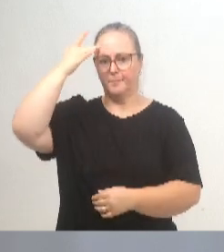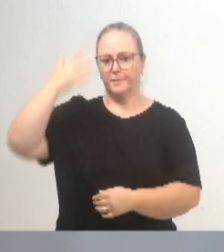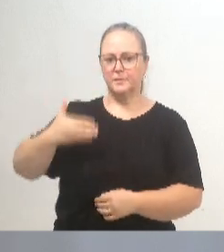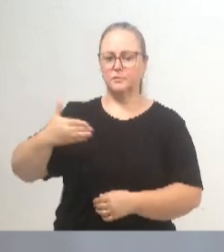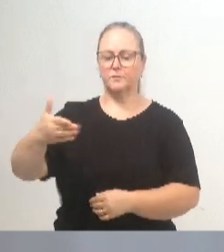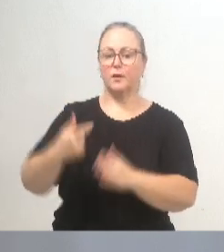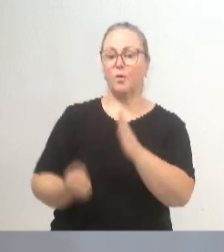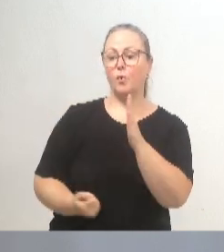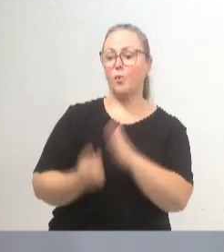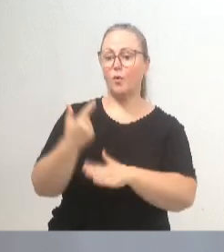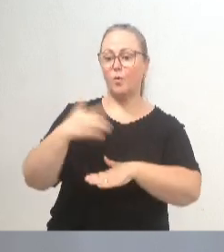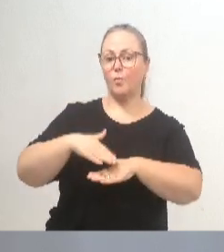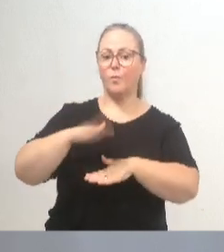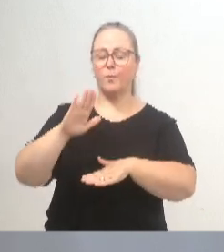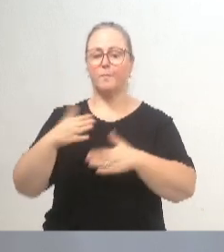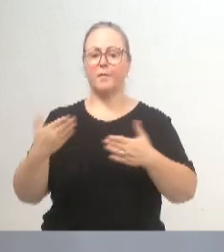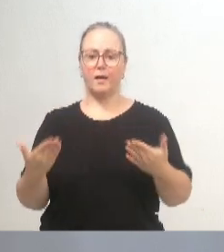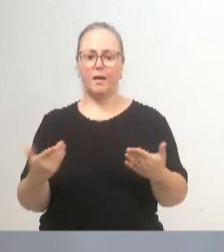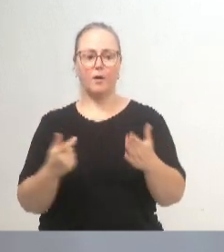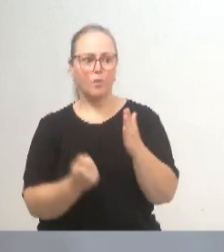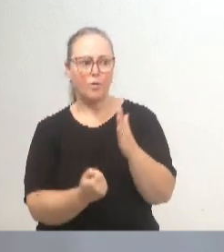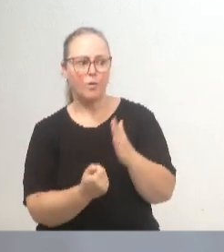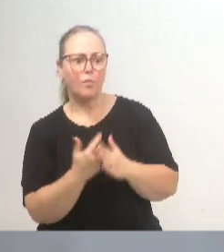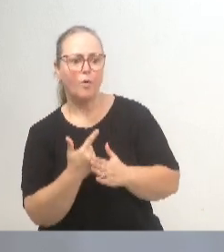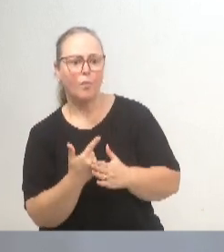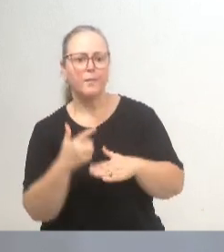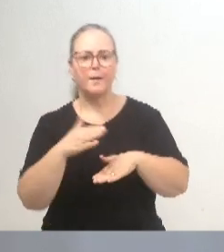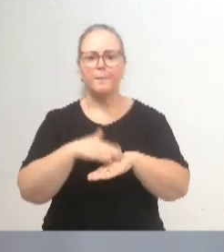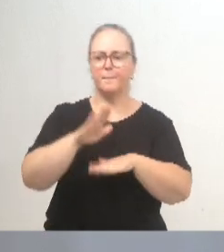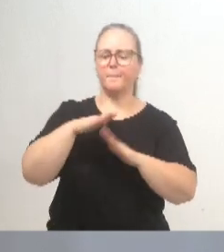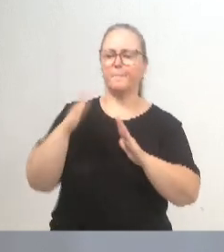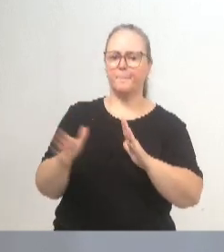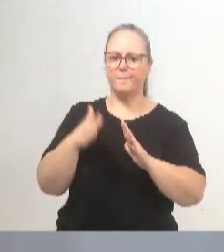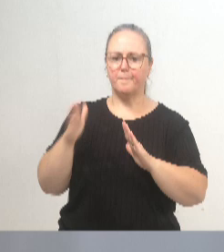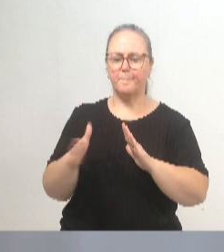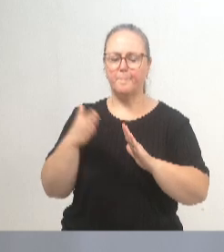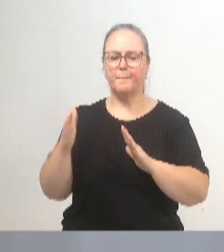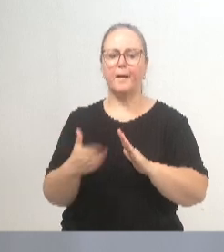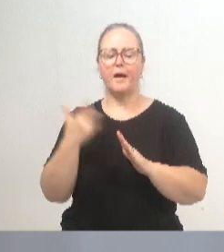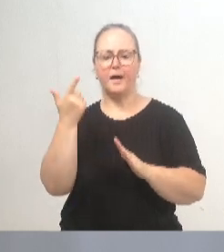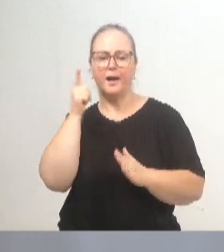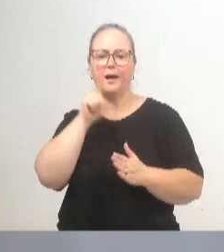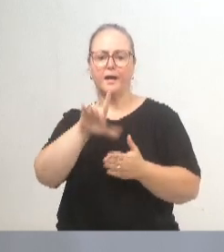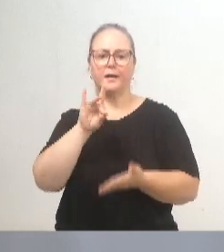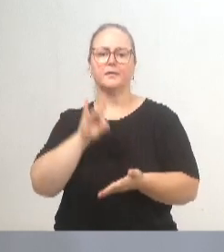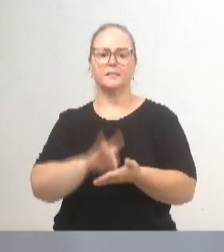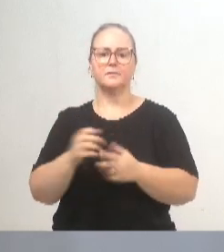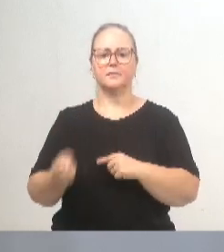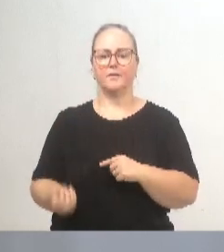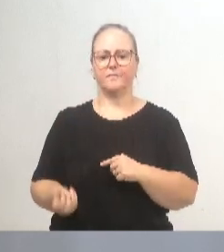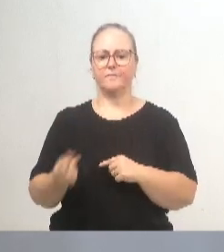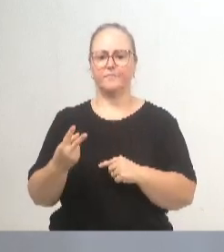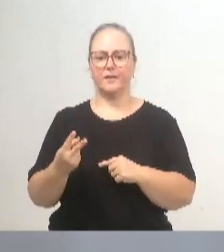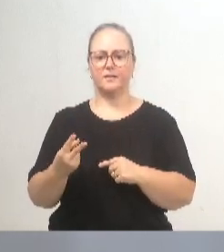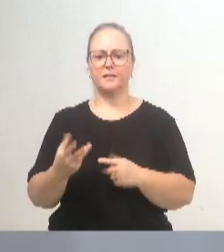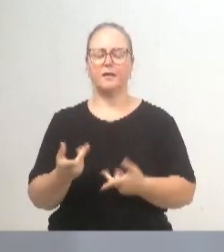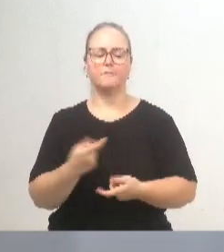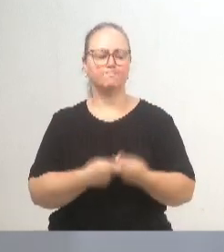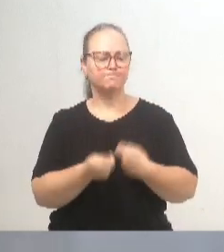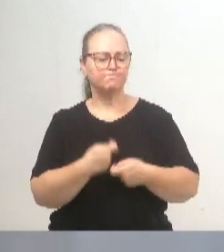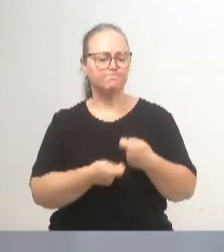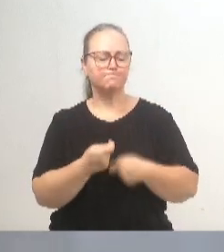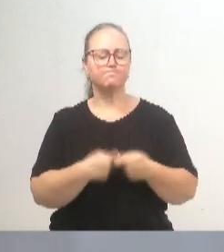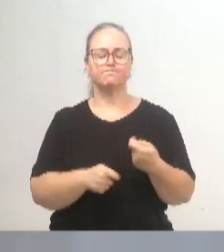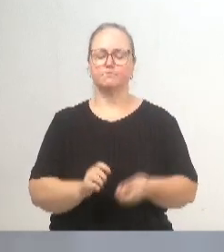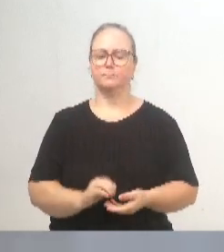mais no local. E consumindo mais, o local vai produzir mais, produzindo mais, vai vender mais, e a economia vai girar. Então também é